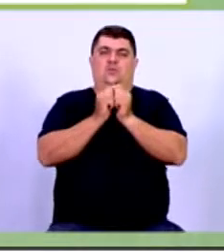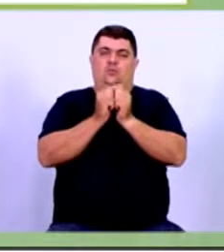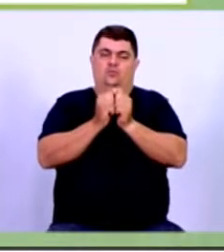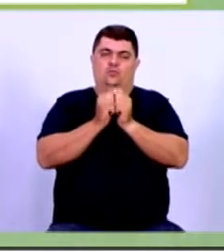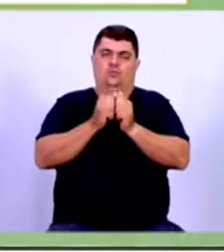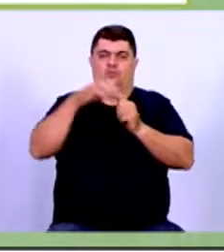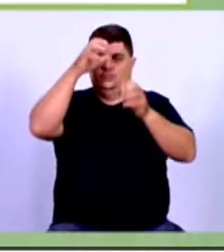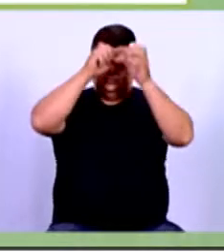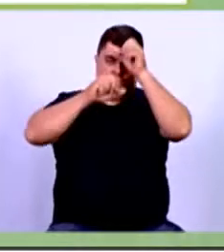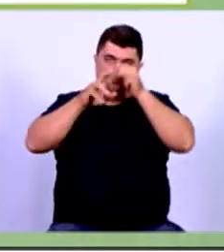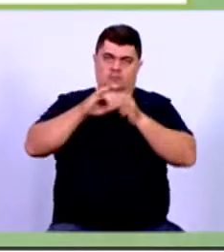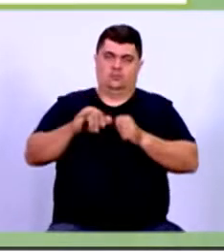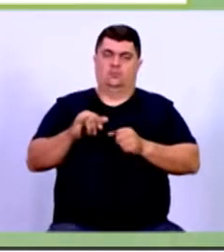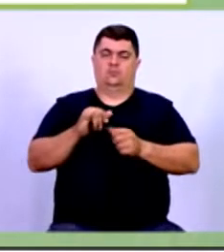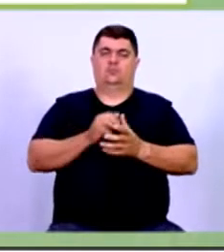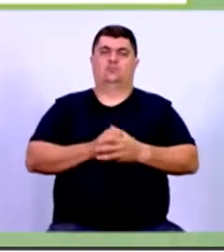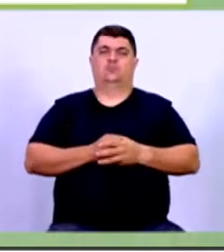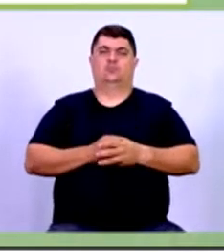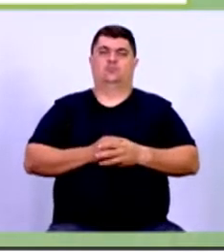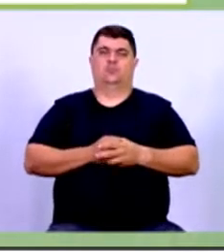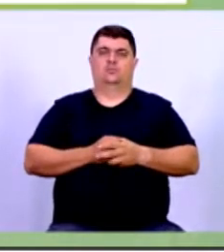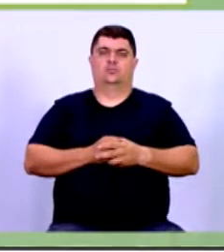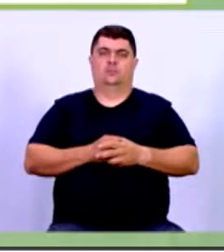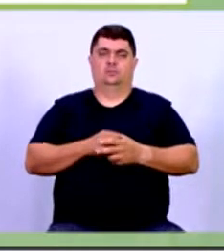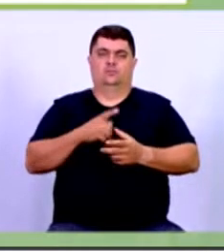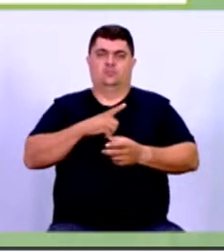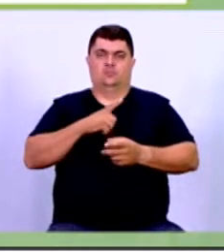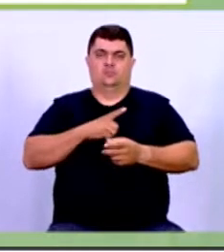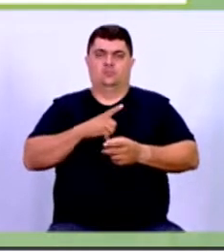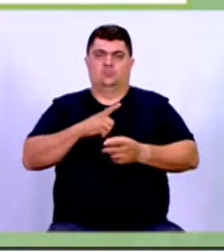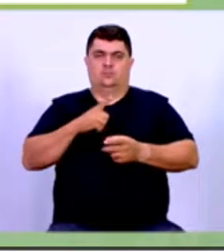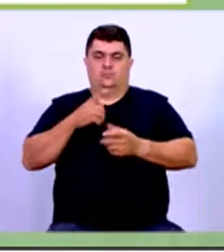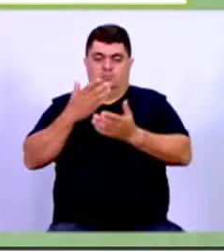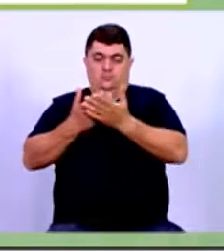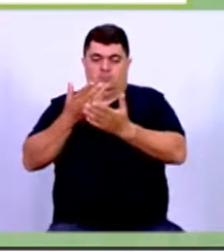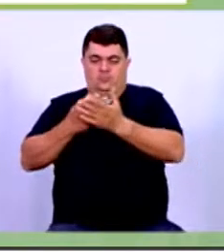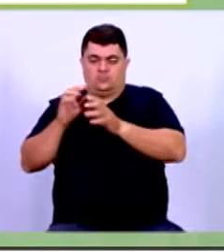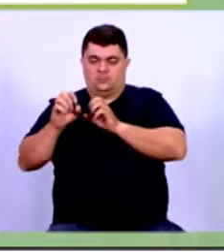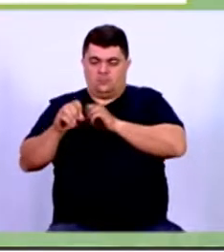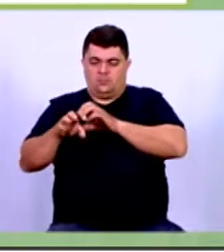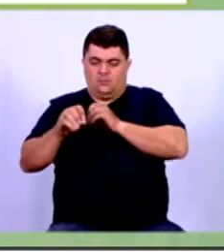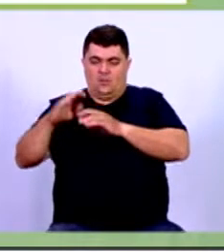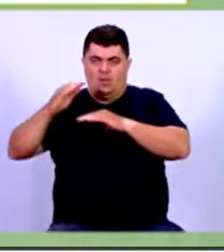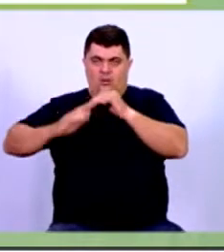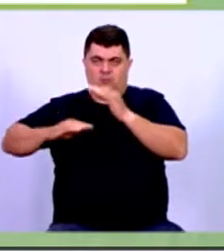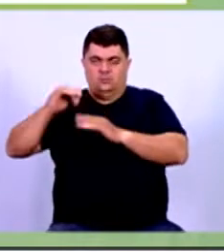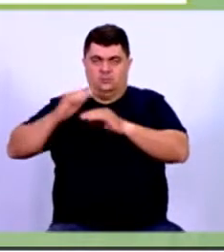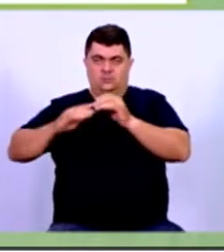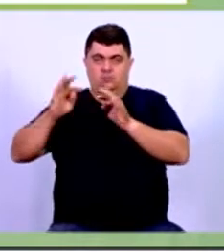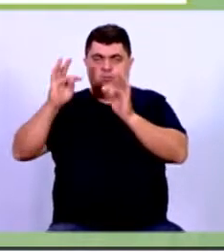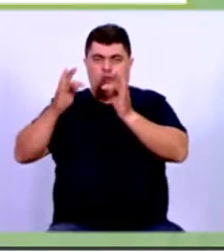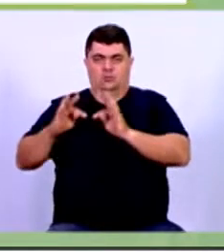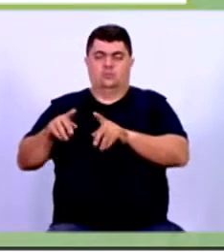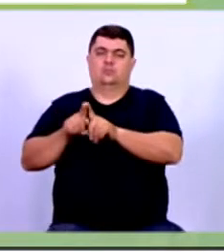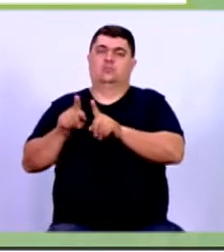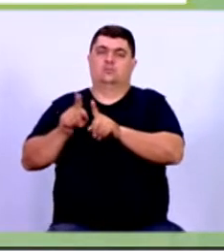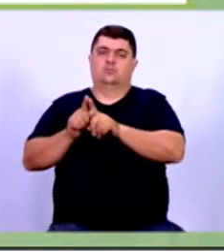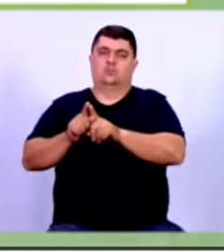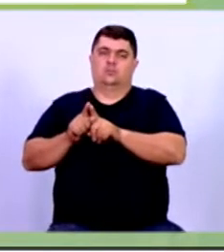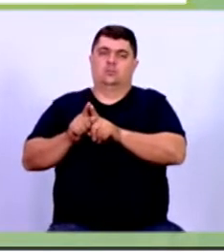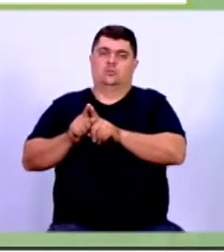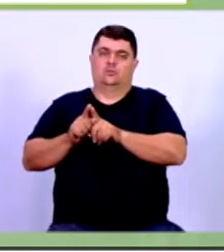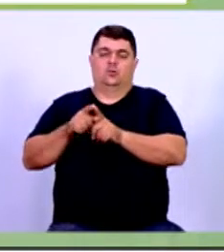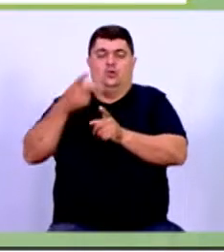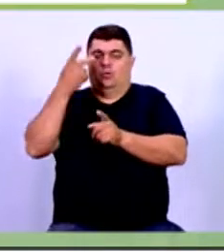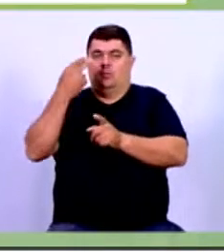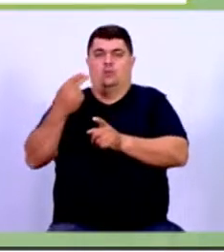dia do profissional. Como nós estamos dentro de uma instituição de educação profissional e tecnológica, nada mais pertinente